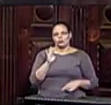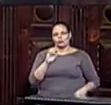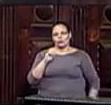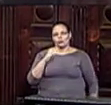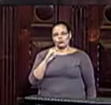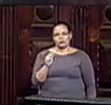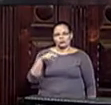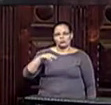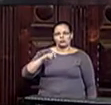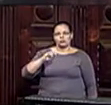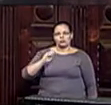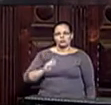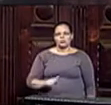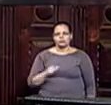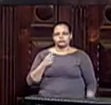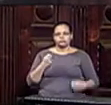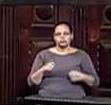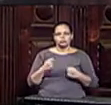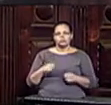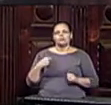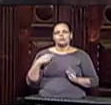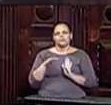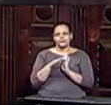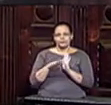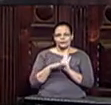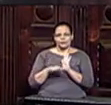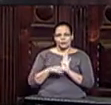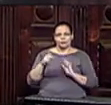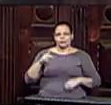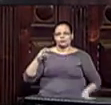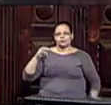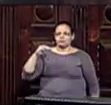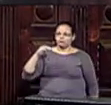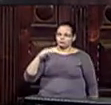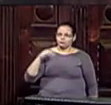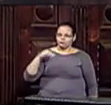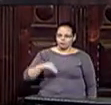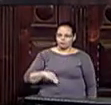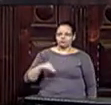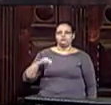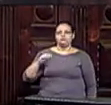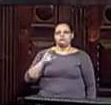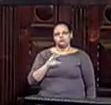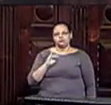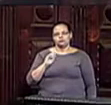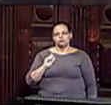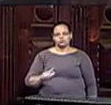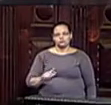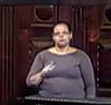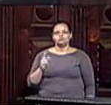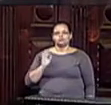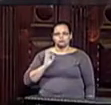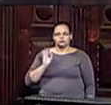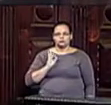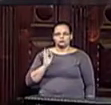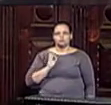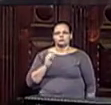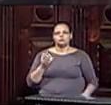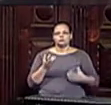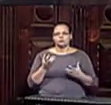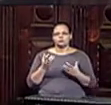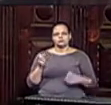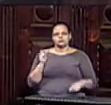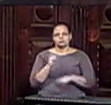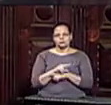cadastro dos policiais civis e militares que desejassem aderir à Força Nacional